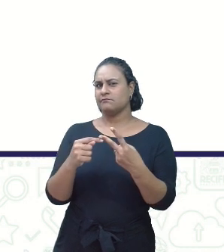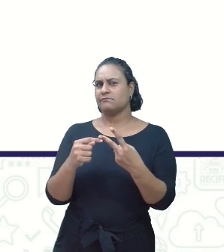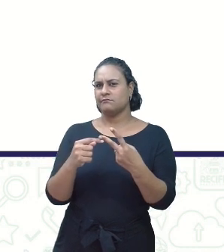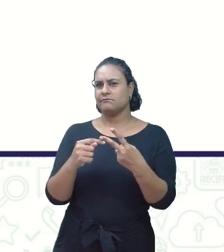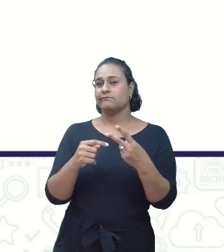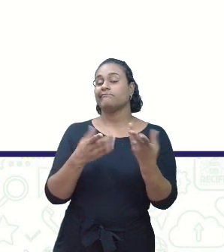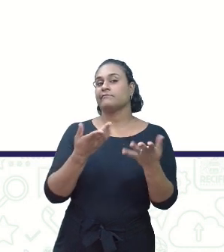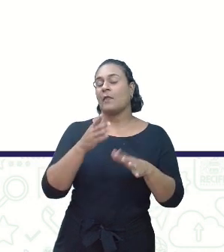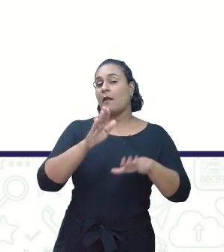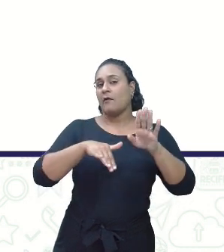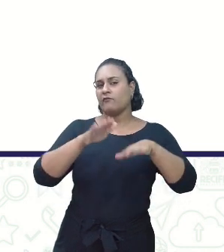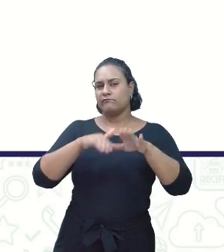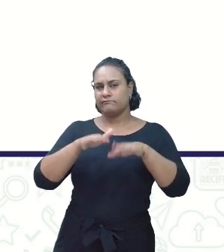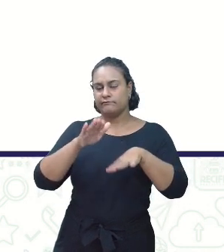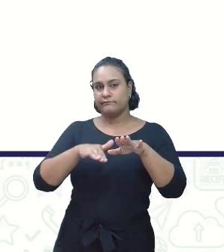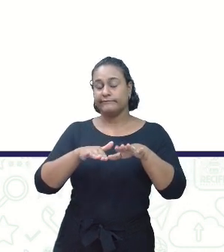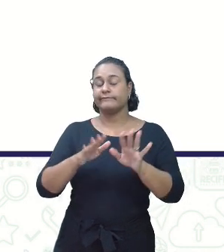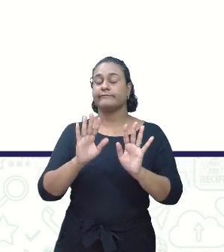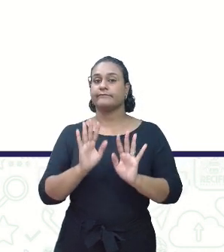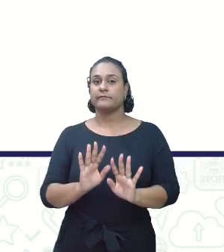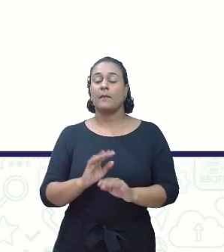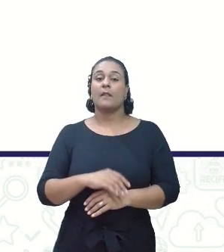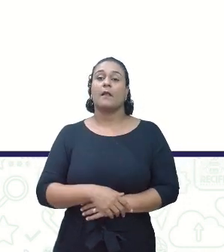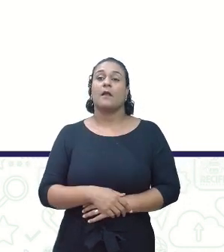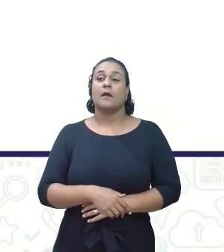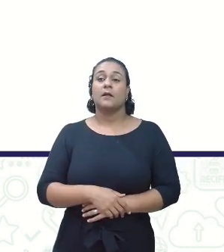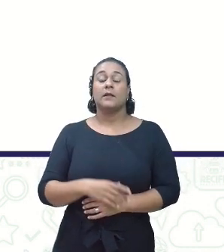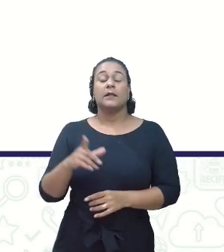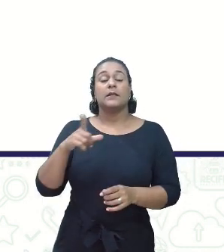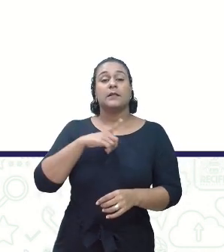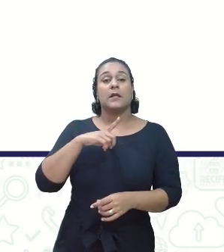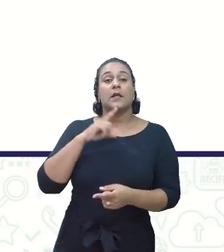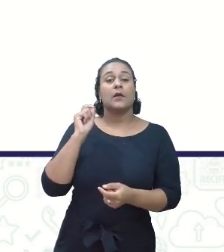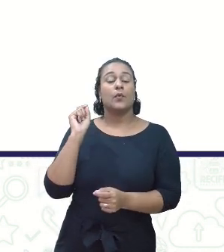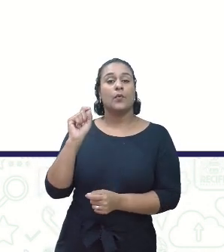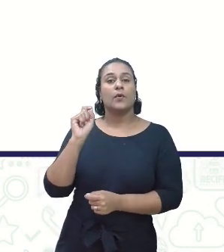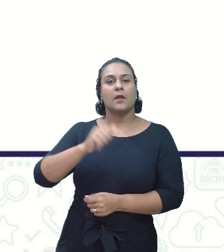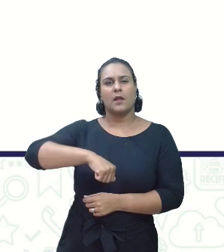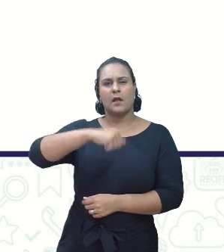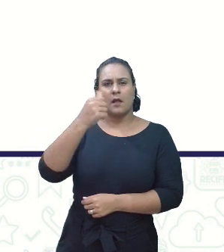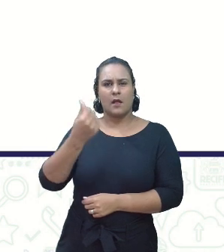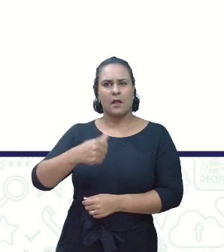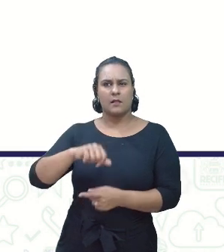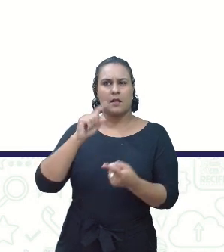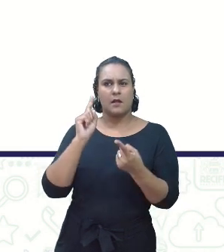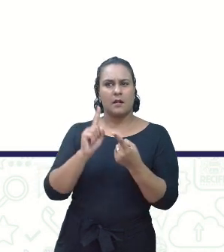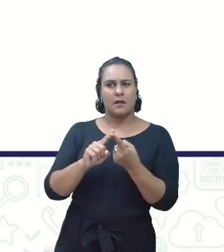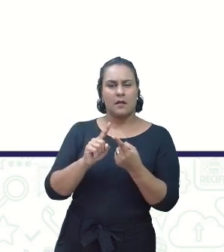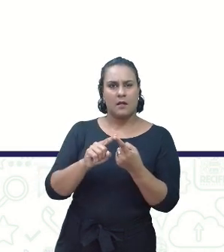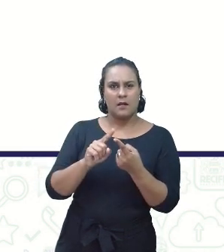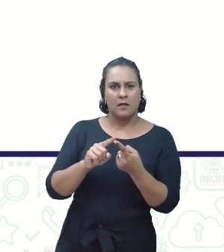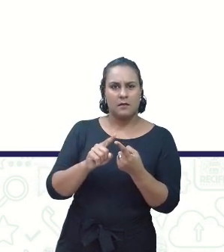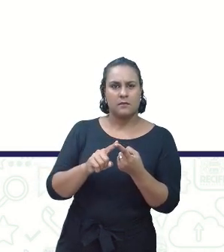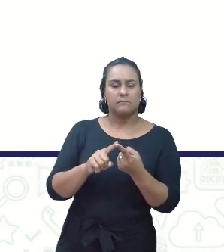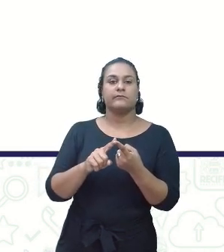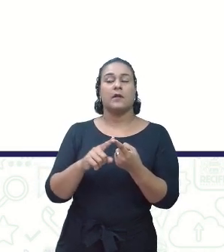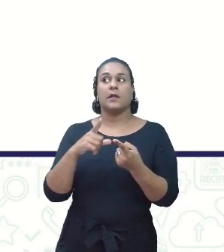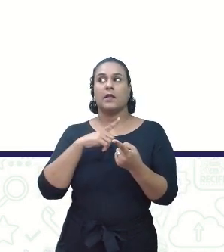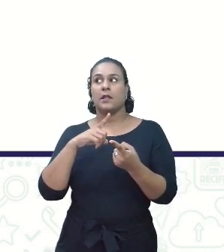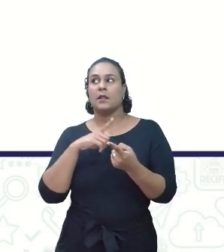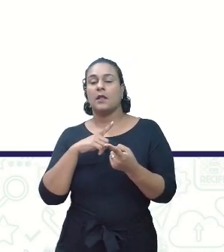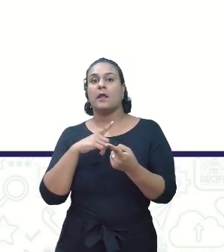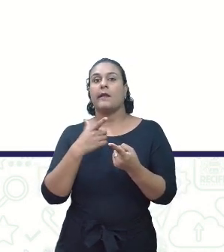por variável, vamos dizer assim, né? Então, aqui a gente tem a análise dos procedimentos que geraram afastamentos